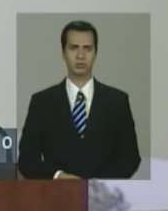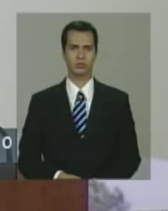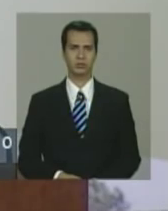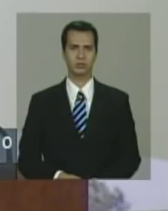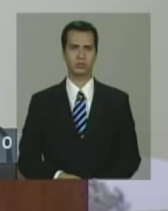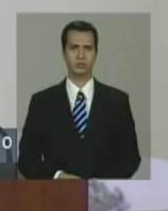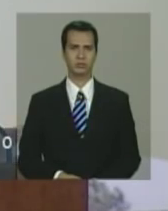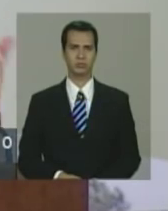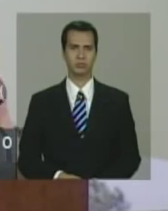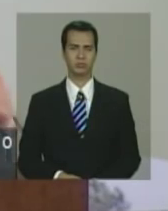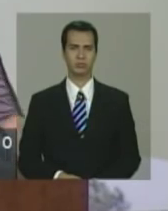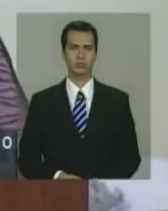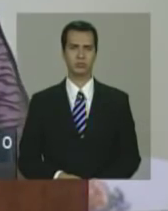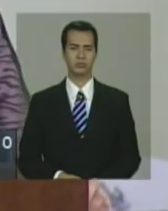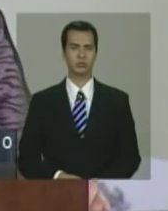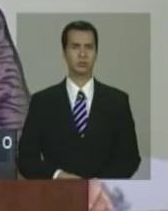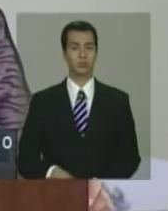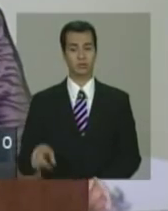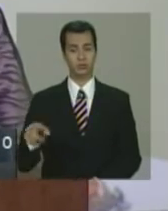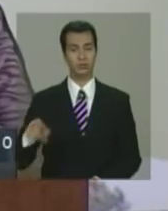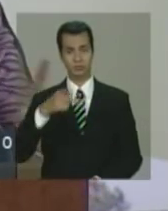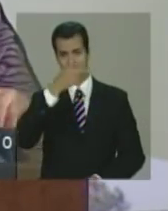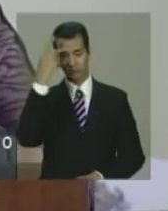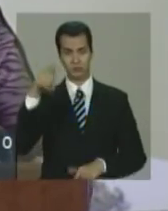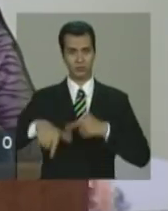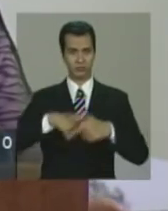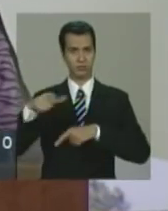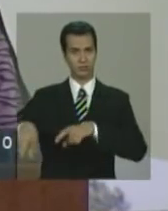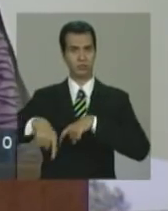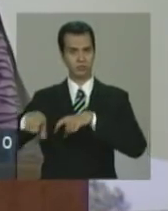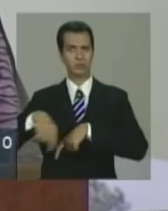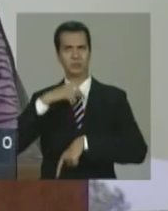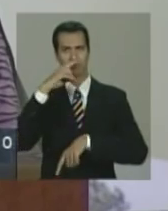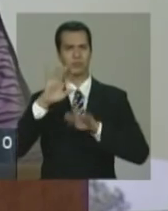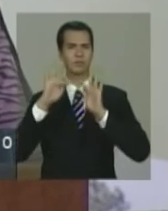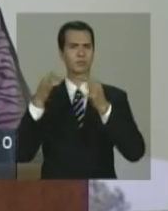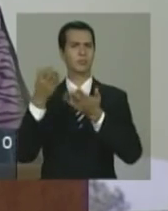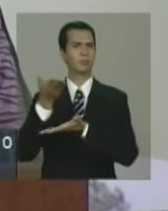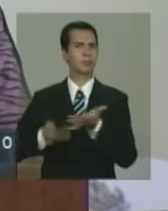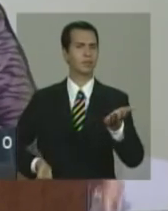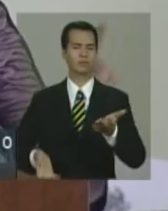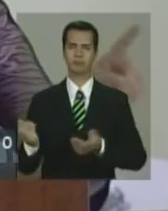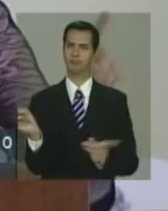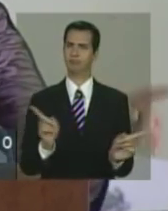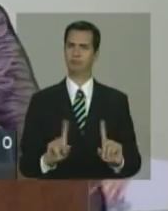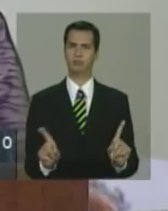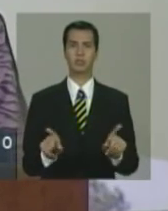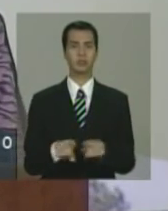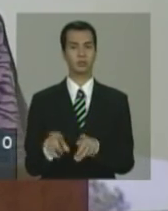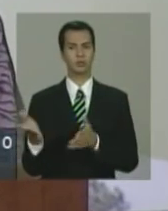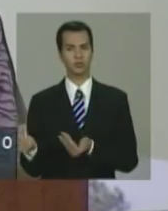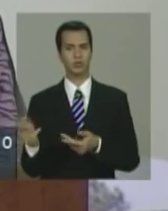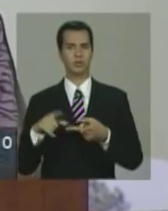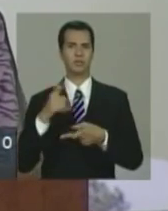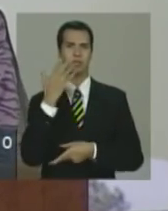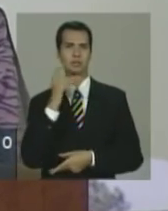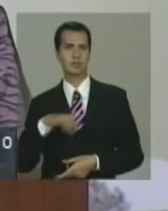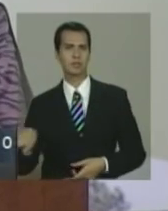implicasse em perda de oportunidade para as famílias e para as crianças e para os